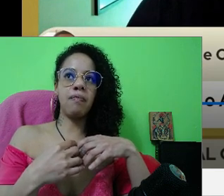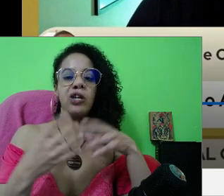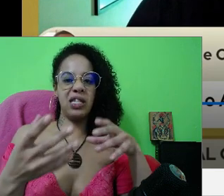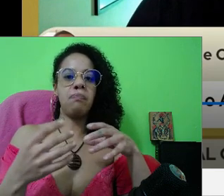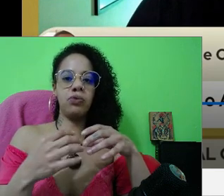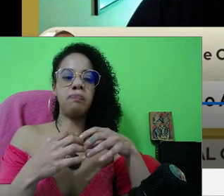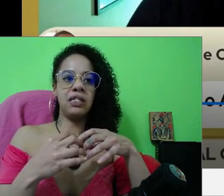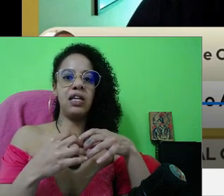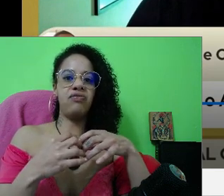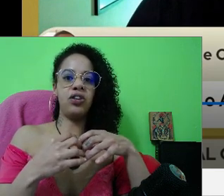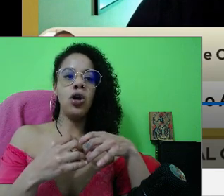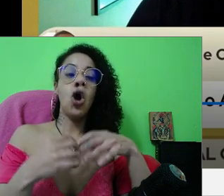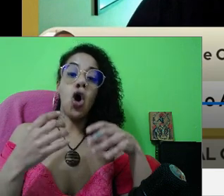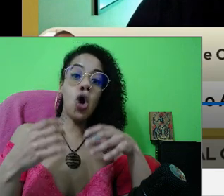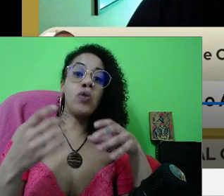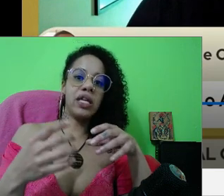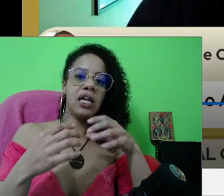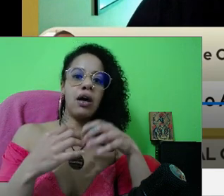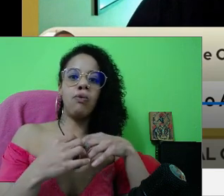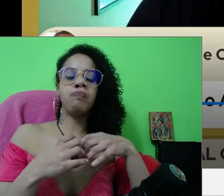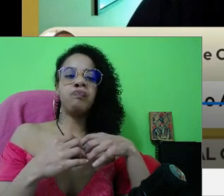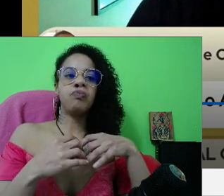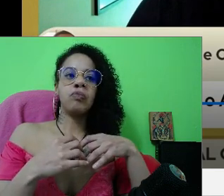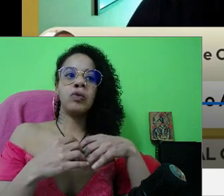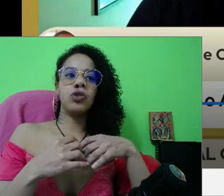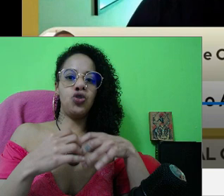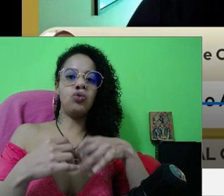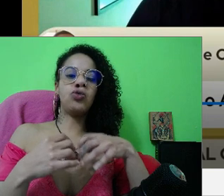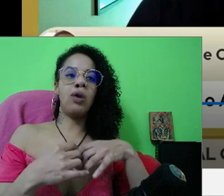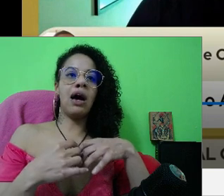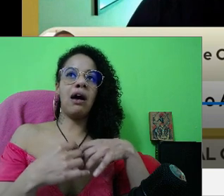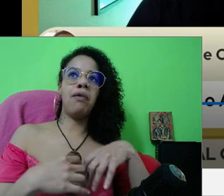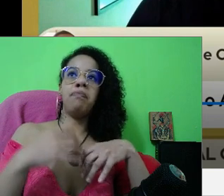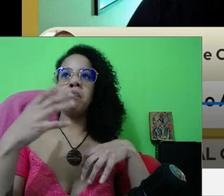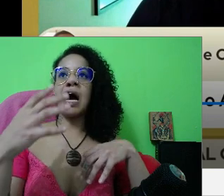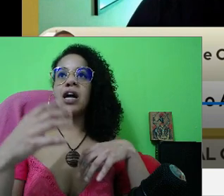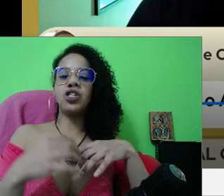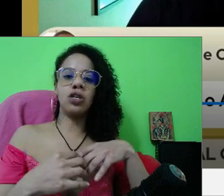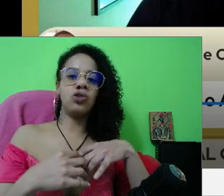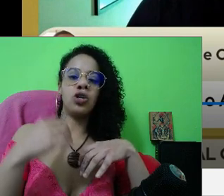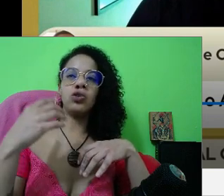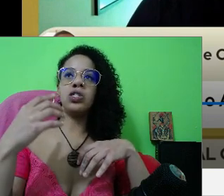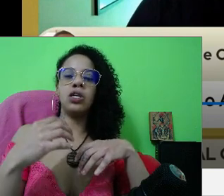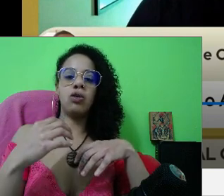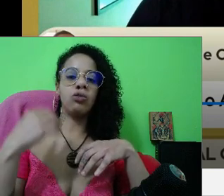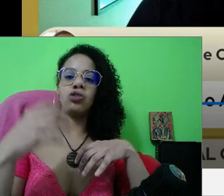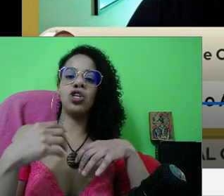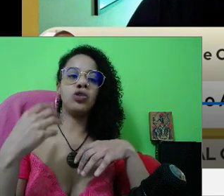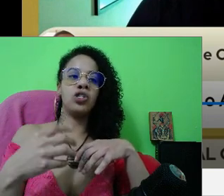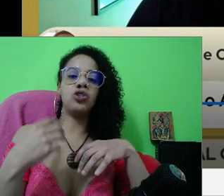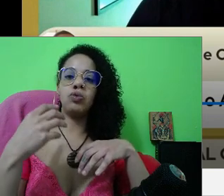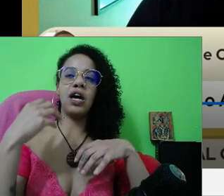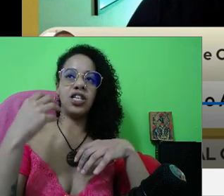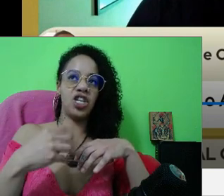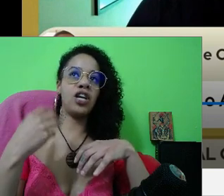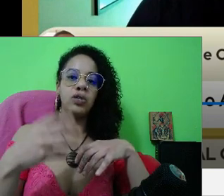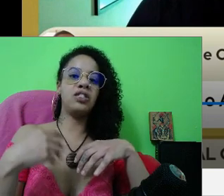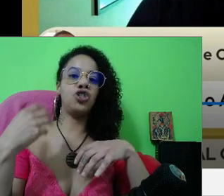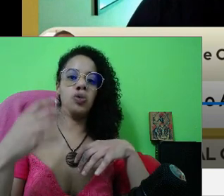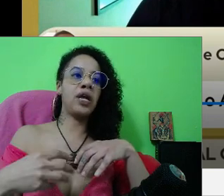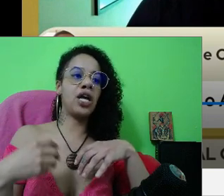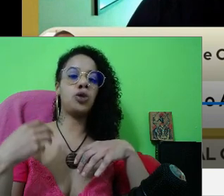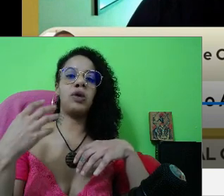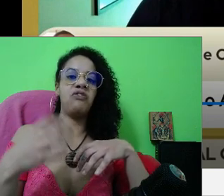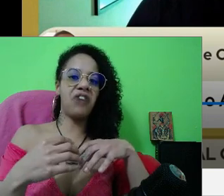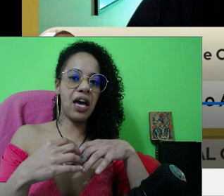por exemplo do passe livre ou então junto a marcha do genocy contra o genocídio